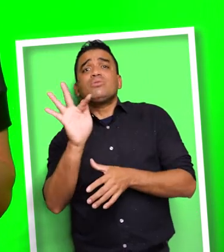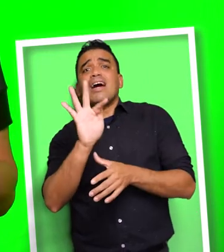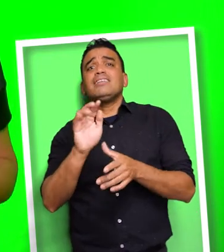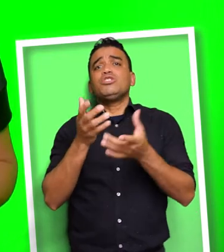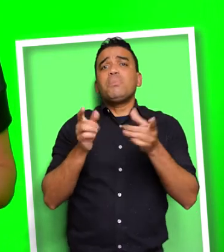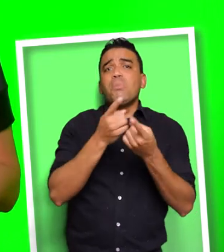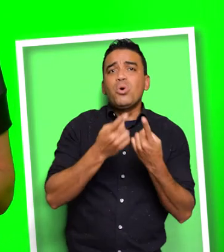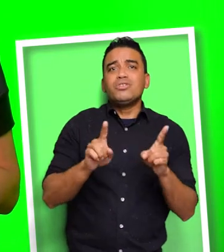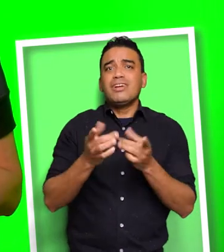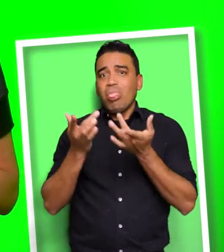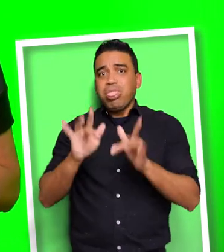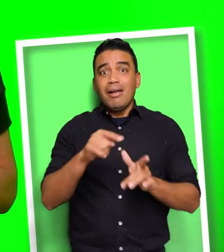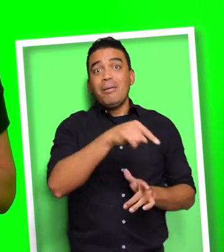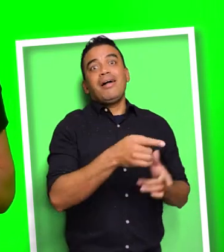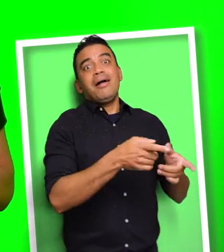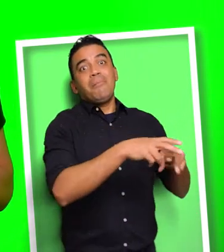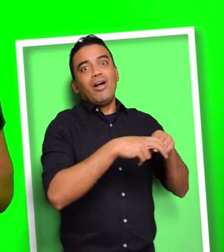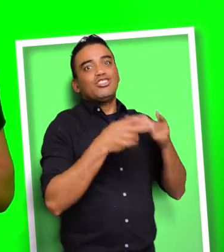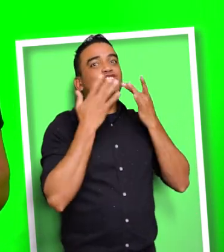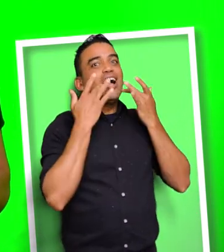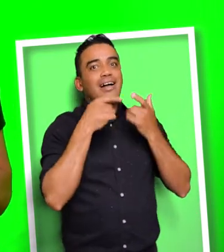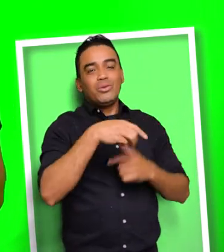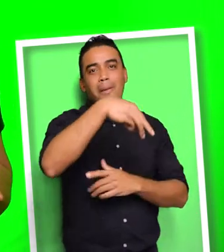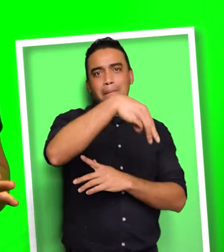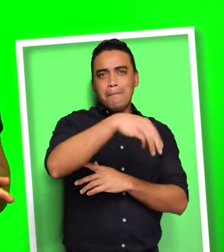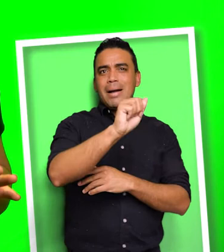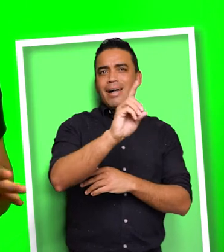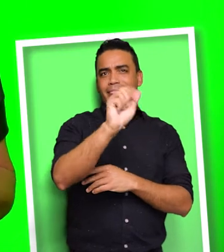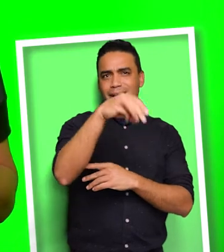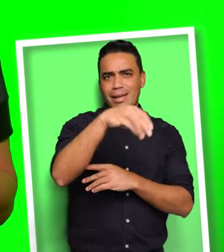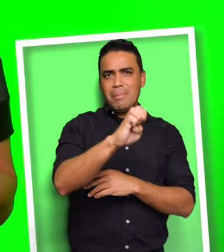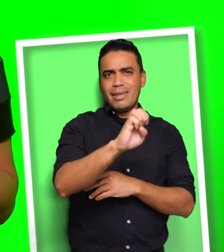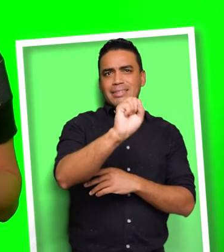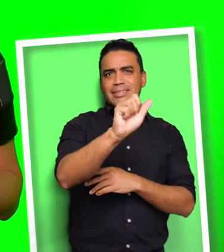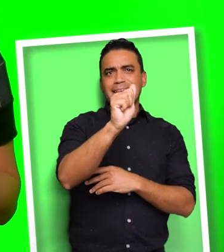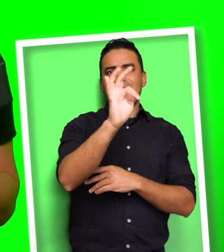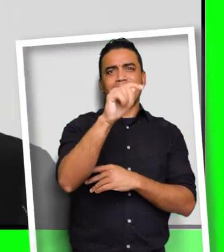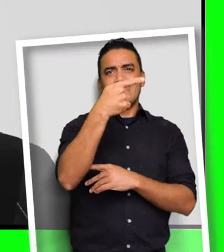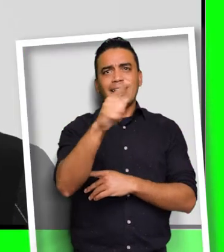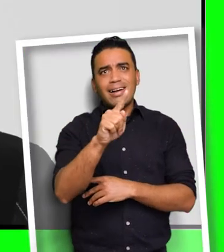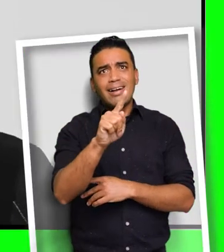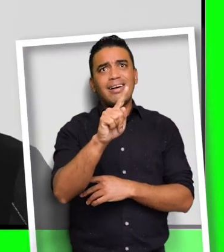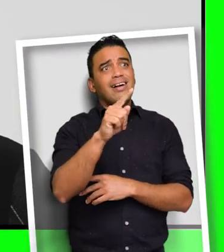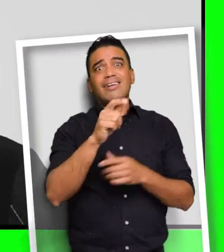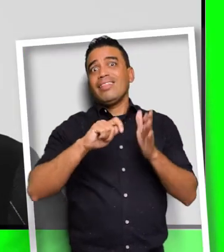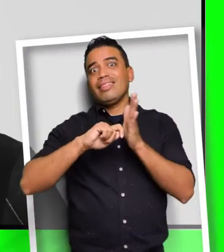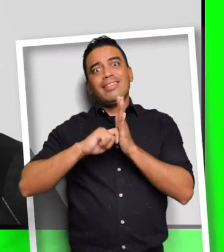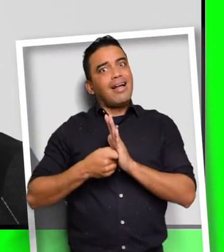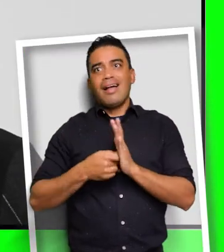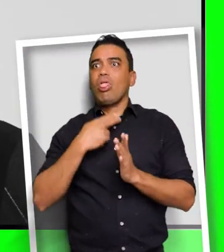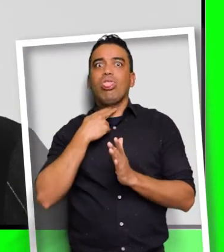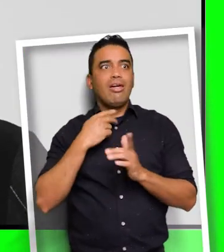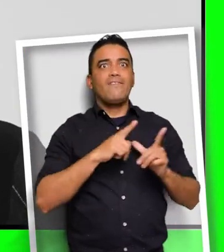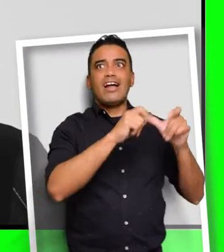Fui montar uma peça com o meu grupo, que era Madame Satã, e eu não podia mais trancar, porque eu já tinha viajado muito com várias peças pelo